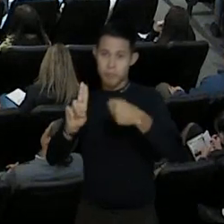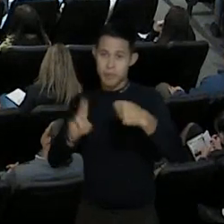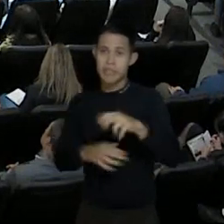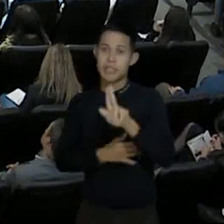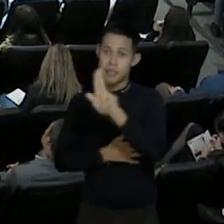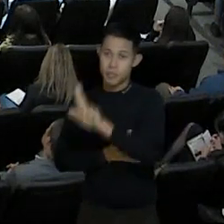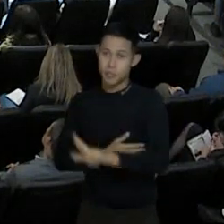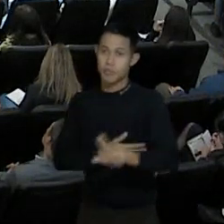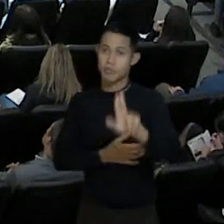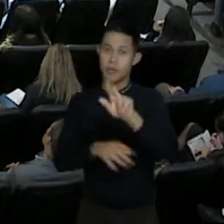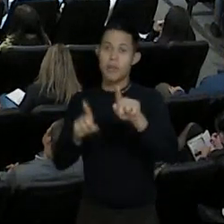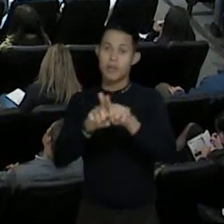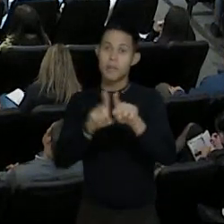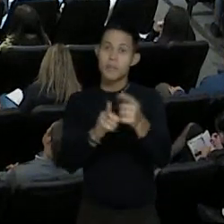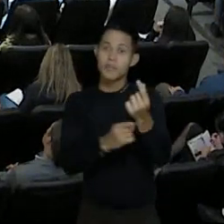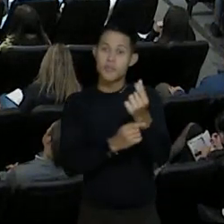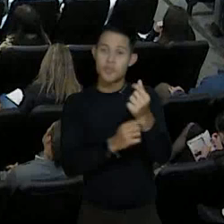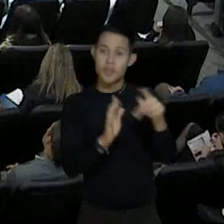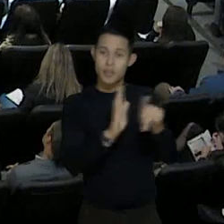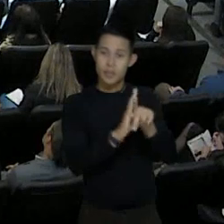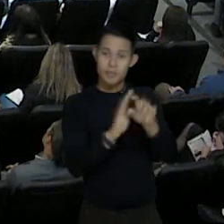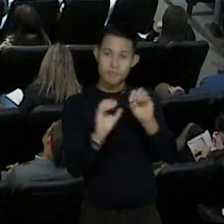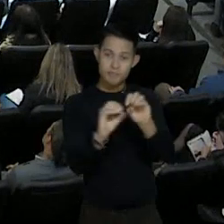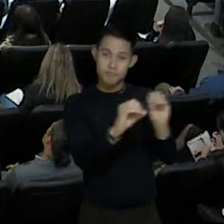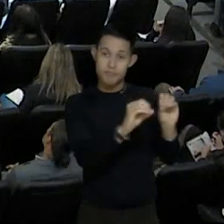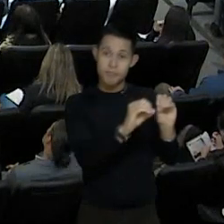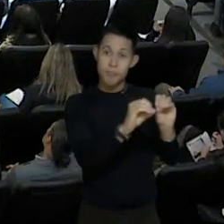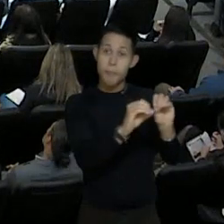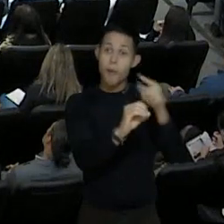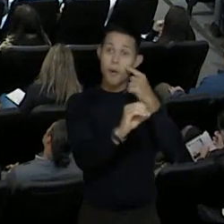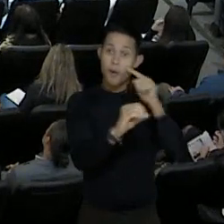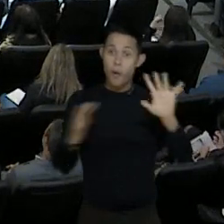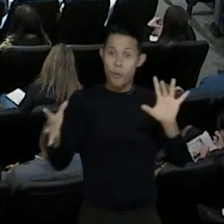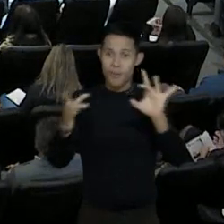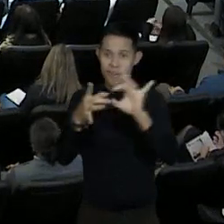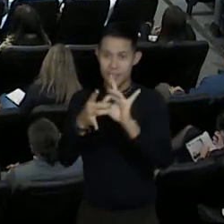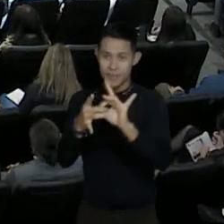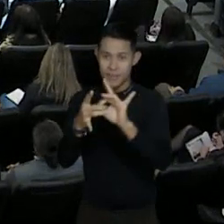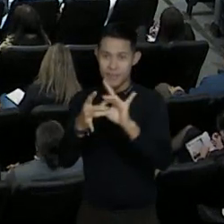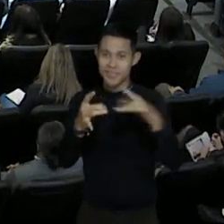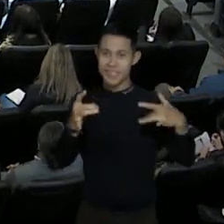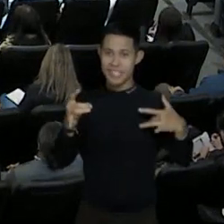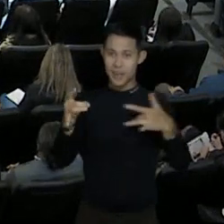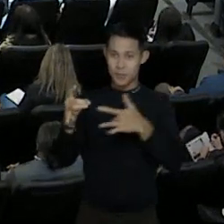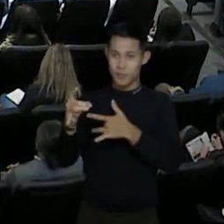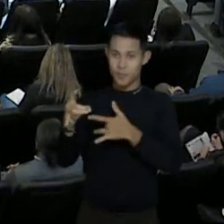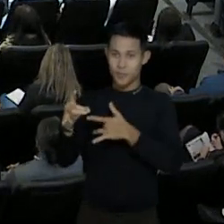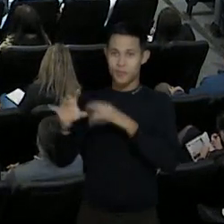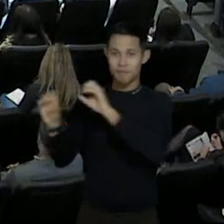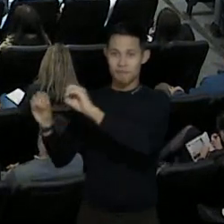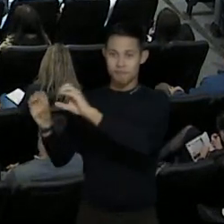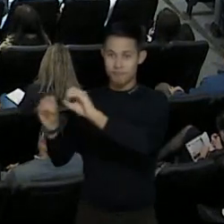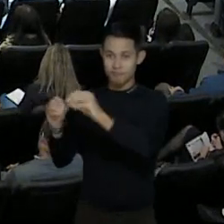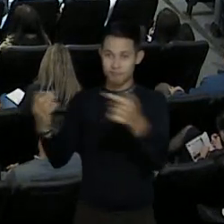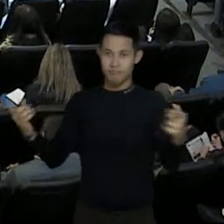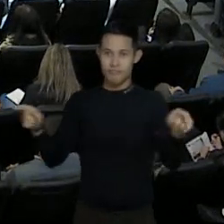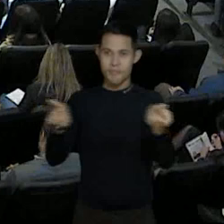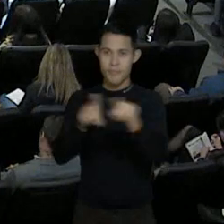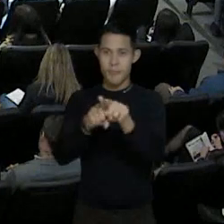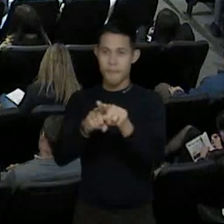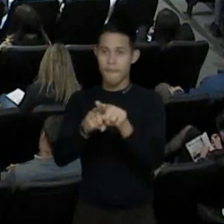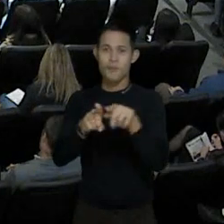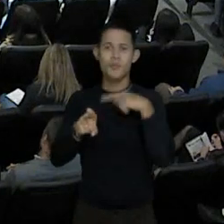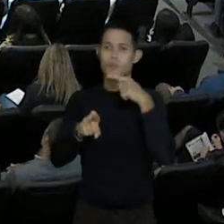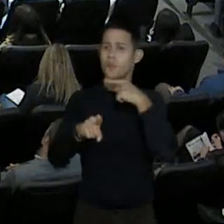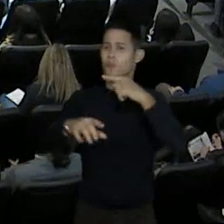cada vez mais juntos saúde e educação vocês percebem como a gente tem que andar junto com a com a saúde não tem como a gente se